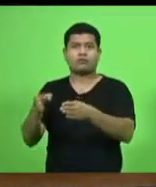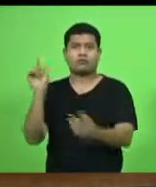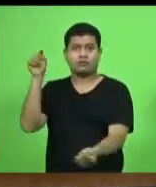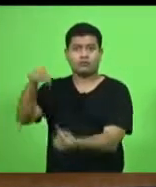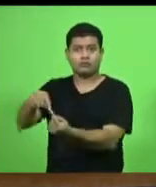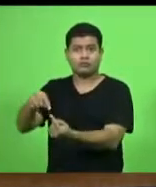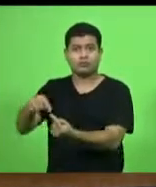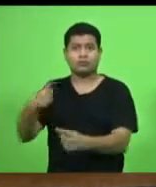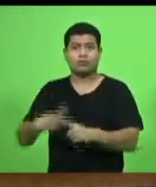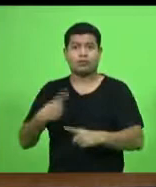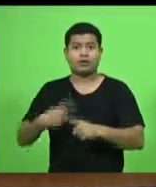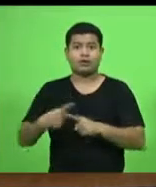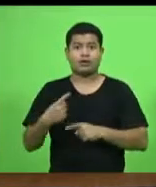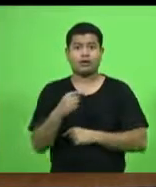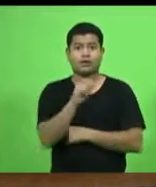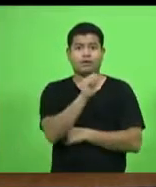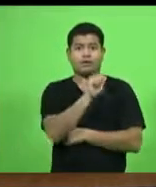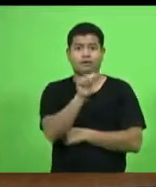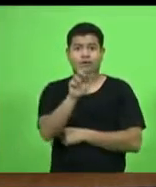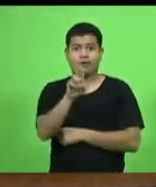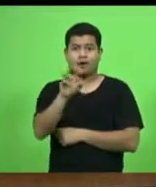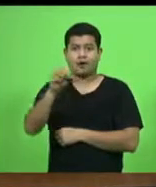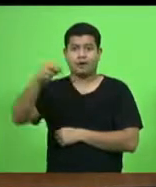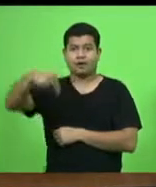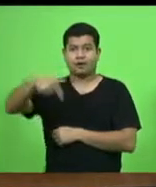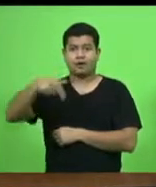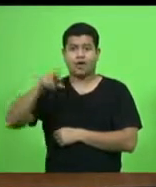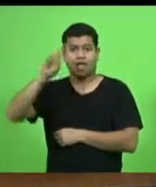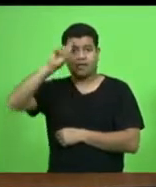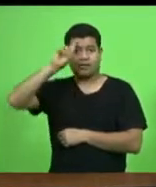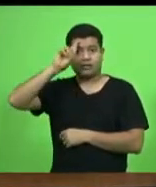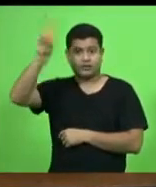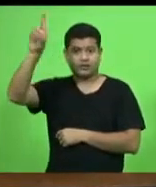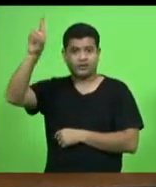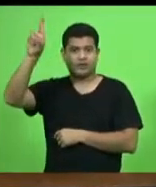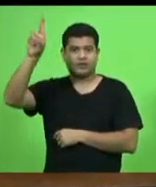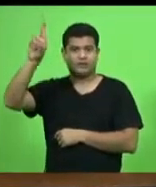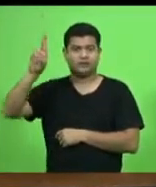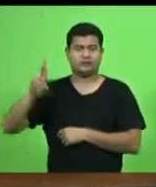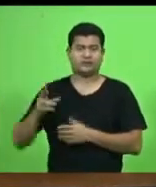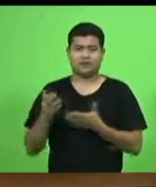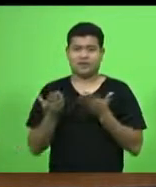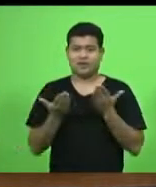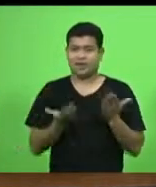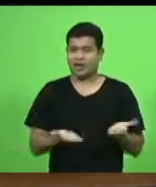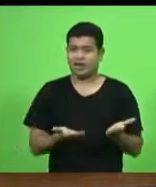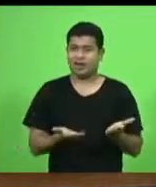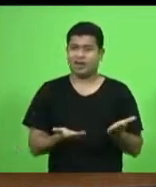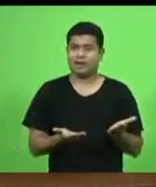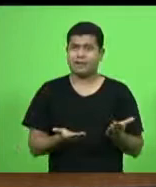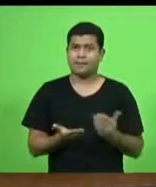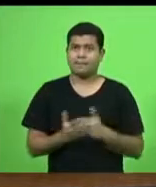mais o chefe da casa, não é mais o chefe de gabinete